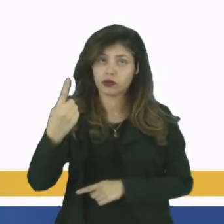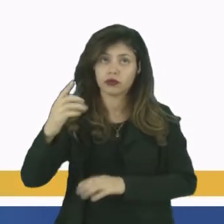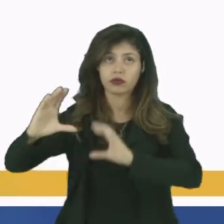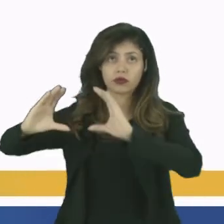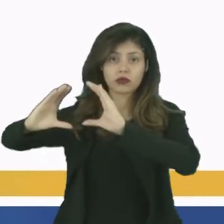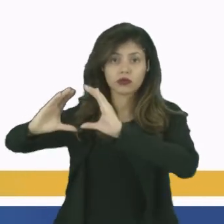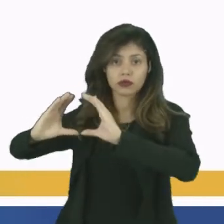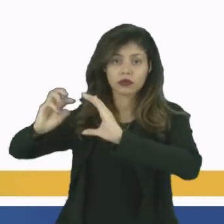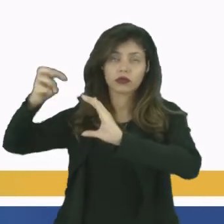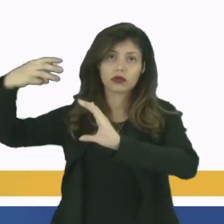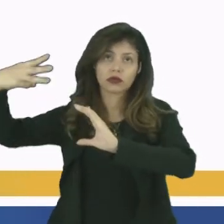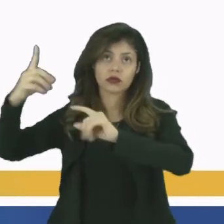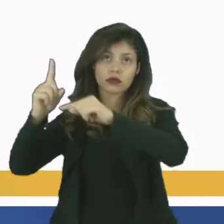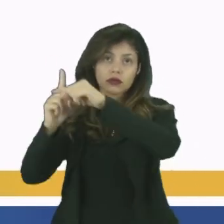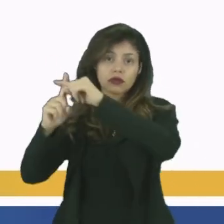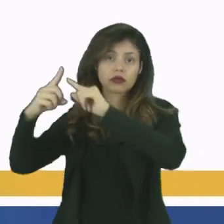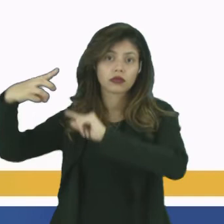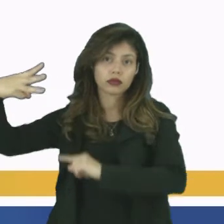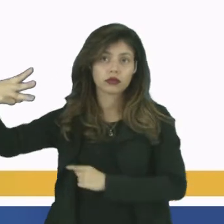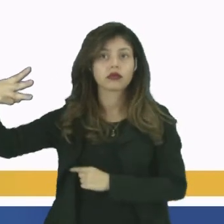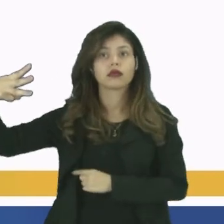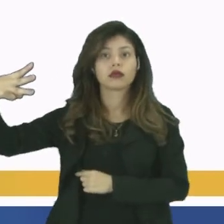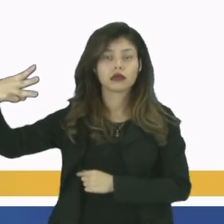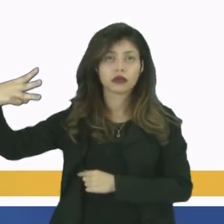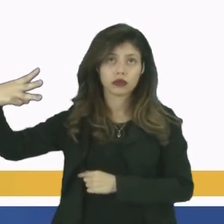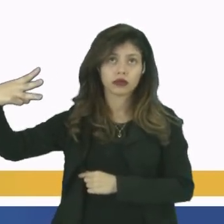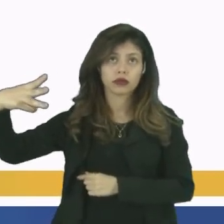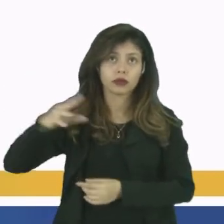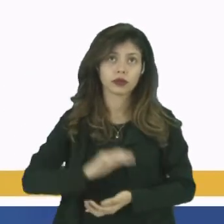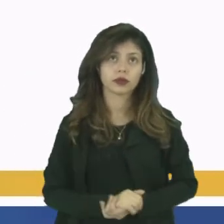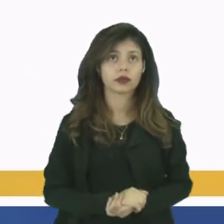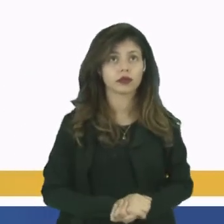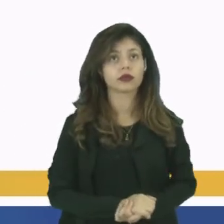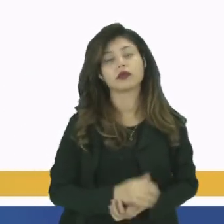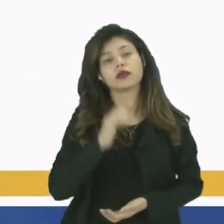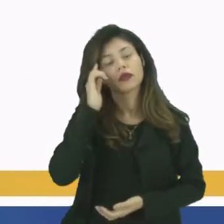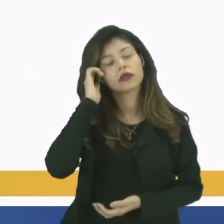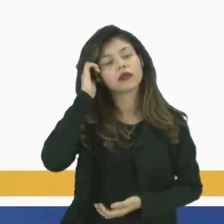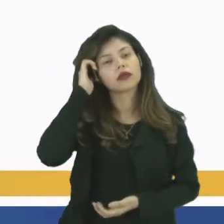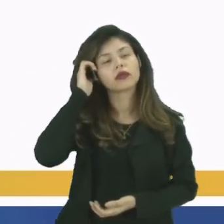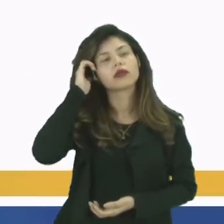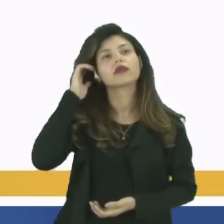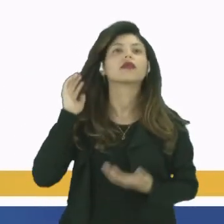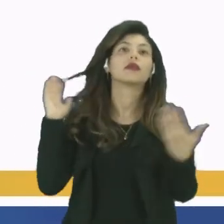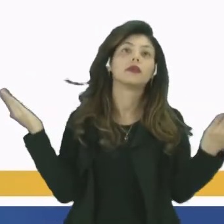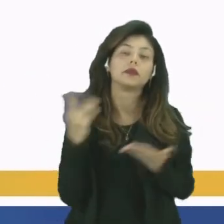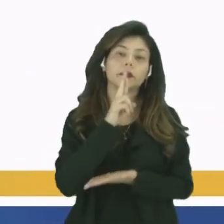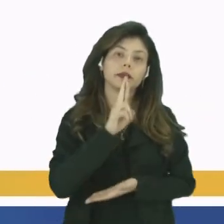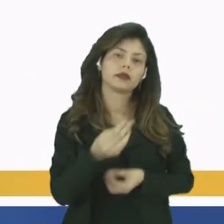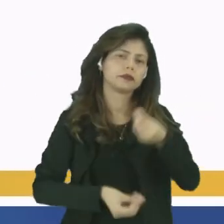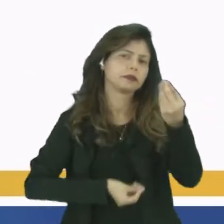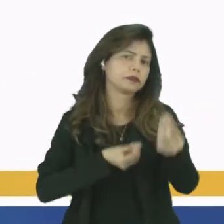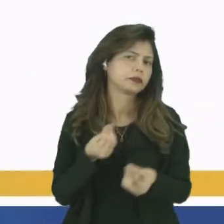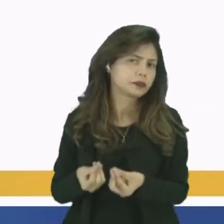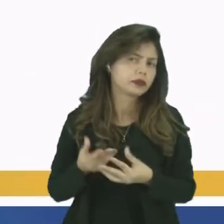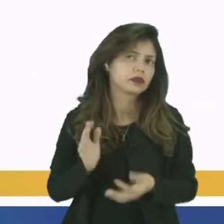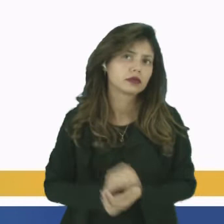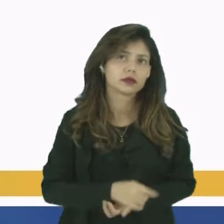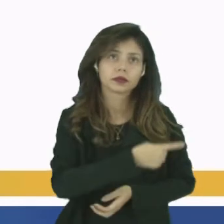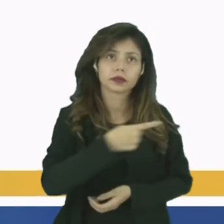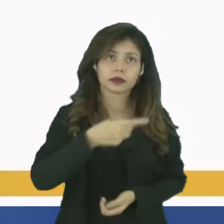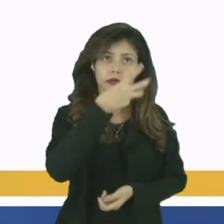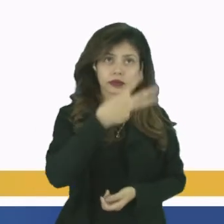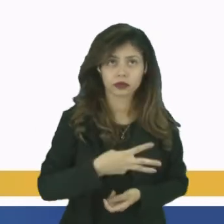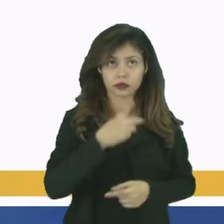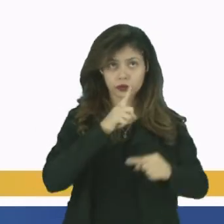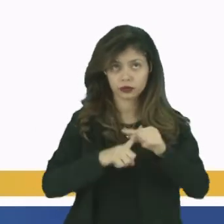da posição 33, mais o 0, certo? Aí vamos resolver isso. Como ficará? Menos